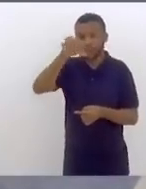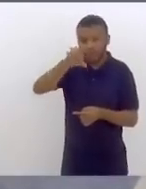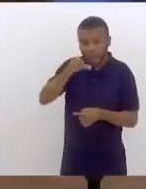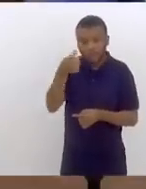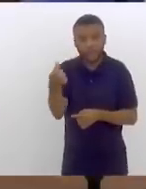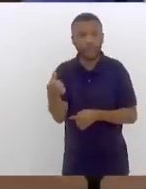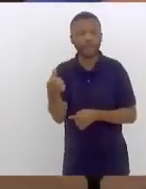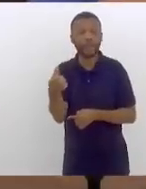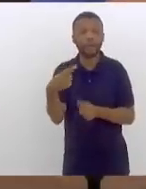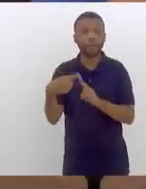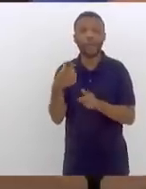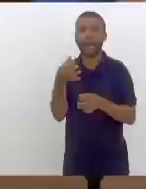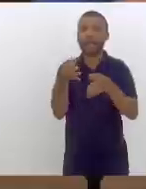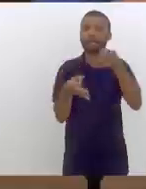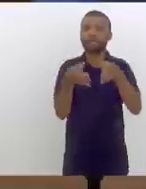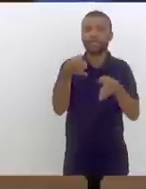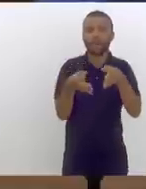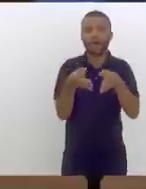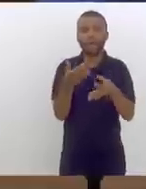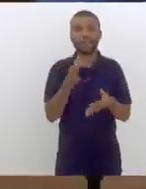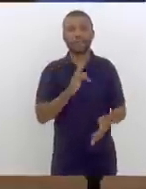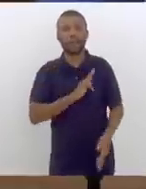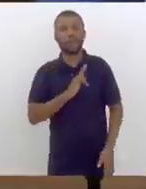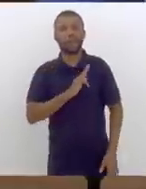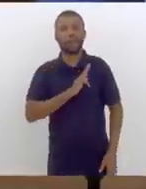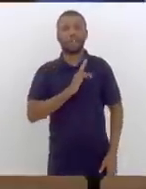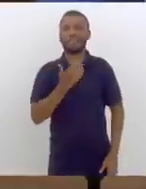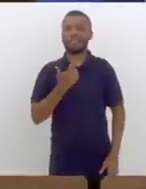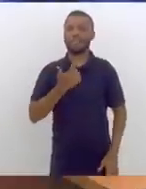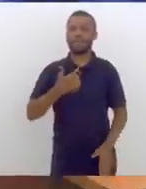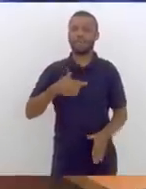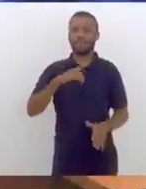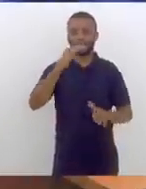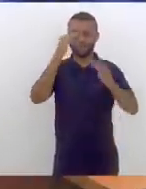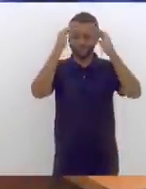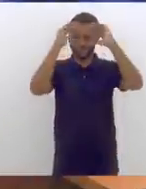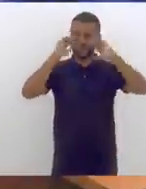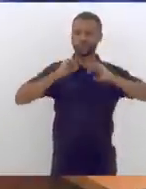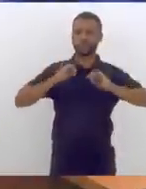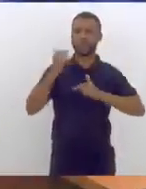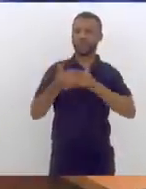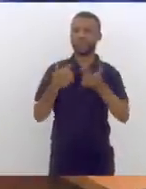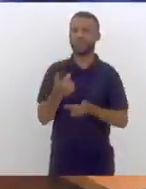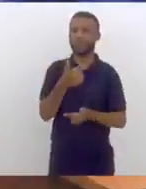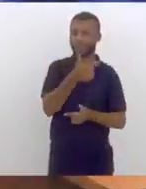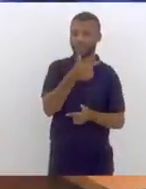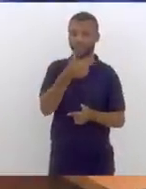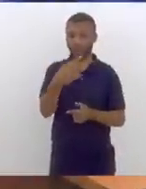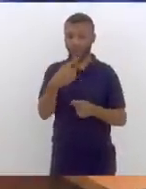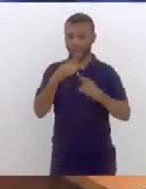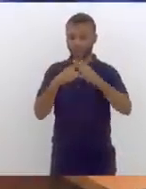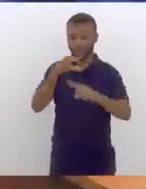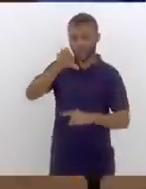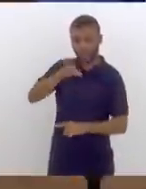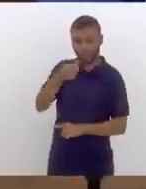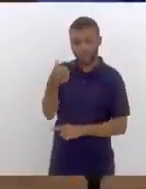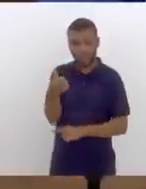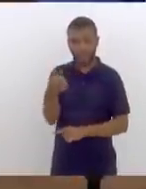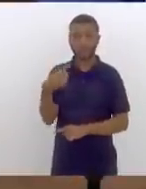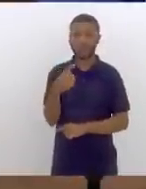aquele de terno lá na polícia Legislativa com toda condição no ar condicionado tá trabalhando 24 horas e meia e a gente aqui ainda